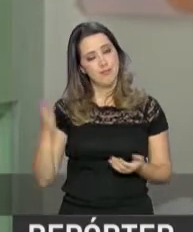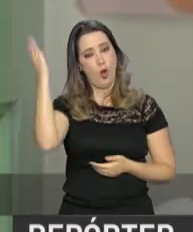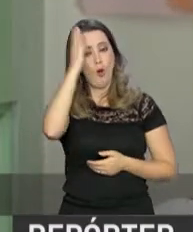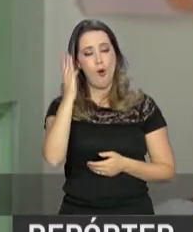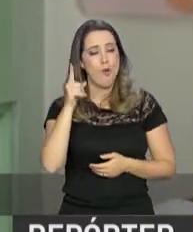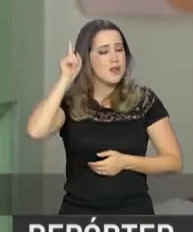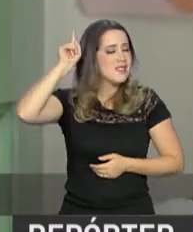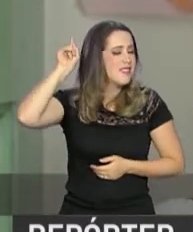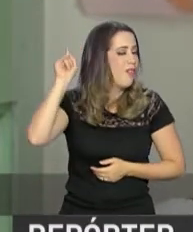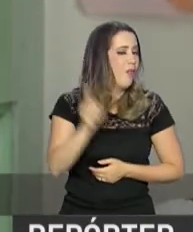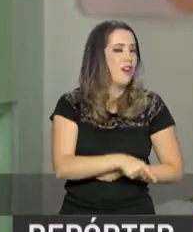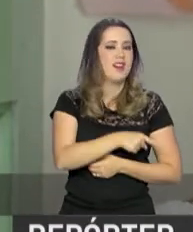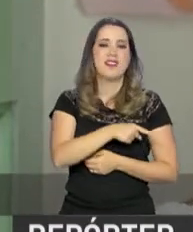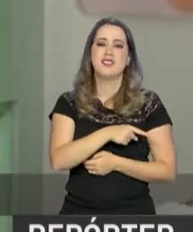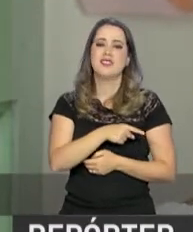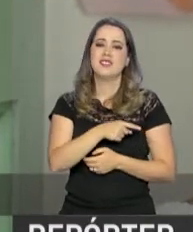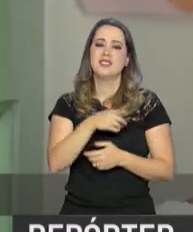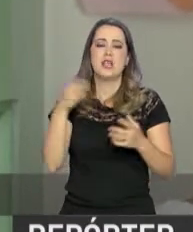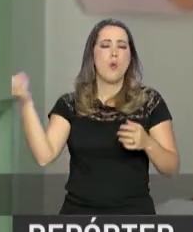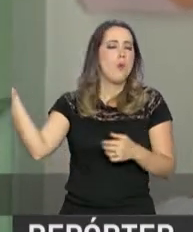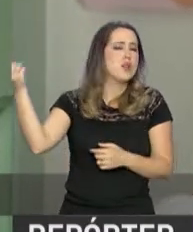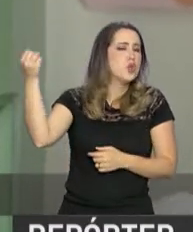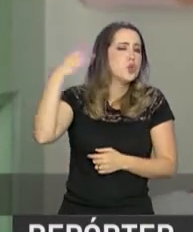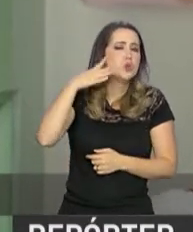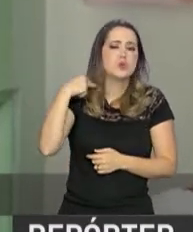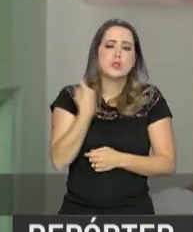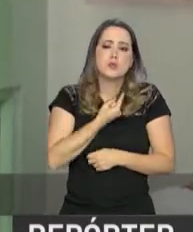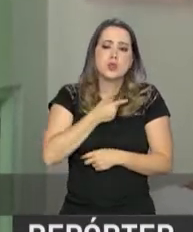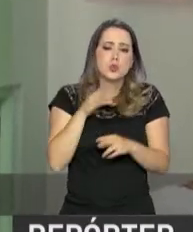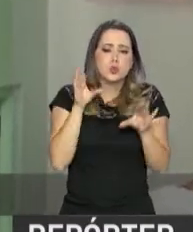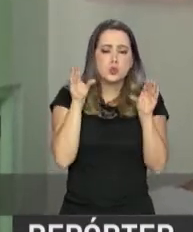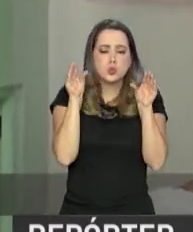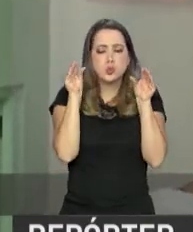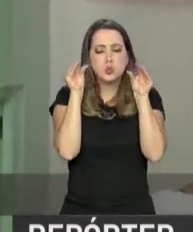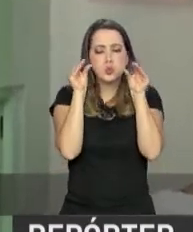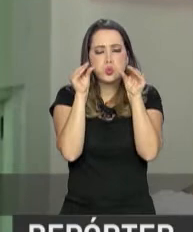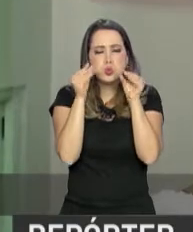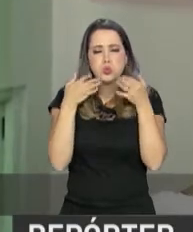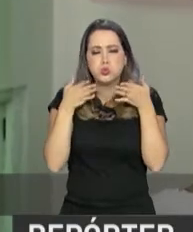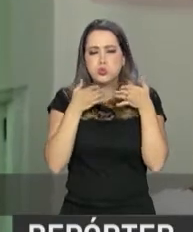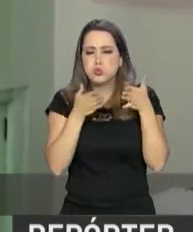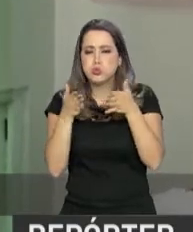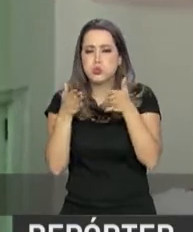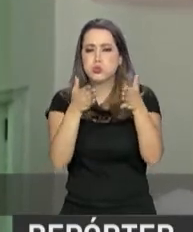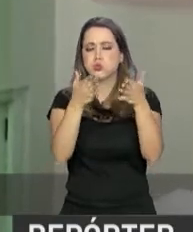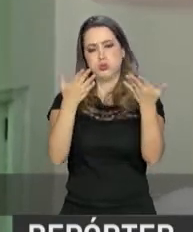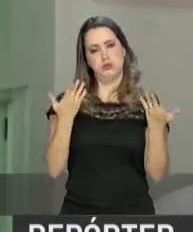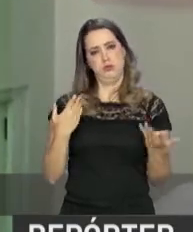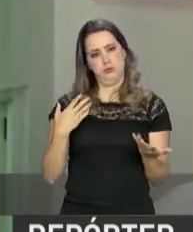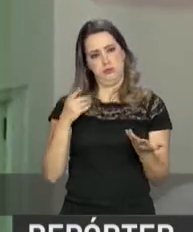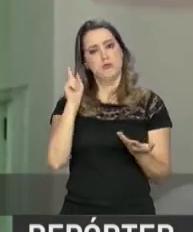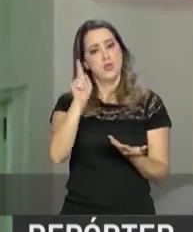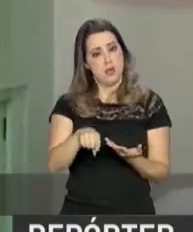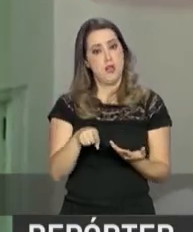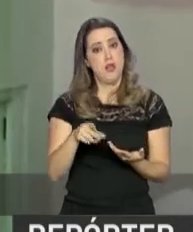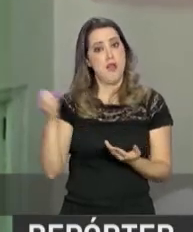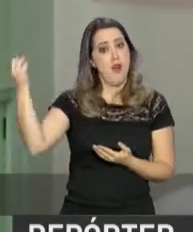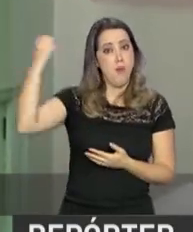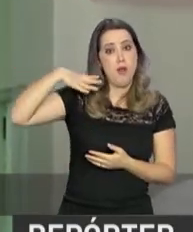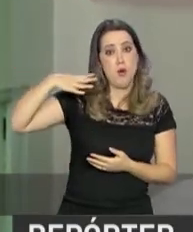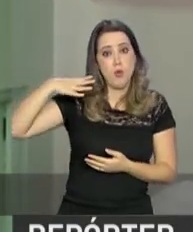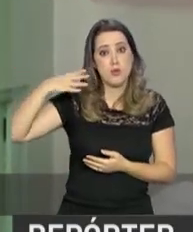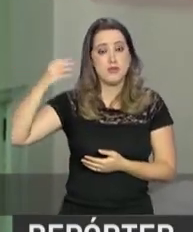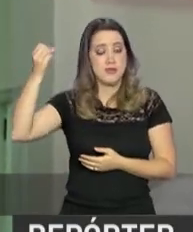é uma luz em toda esta oscuridade que hemos passado. É uma